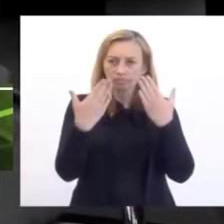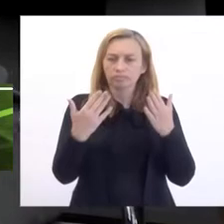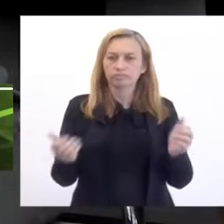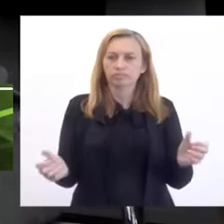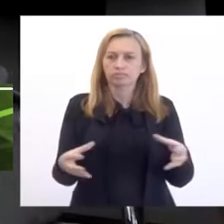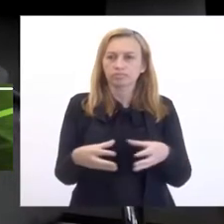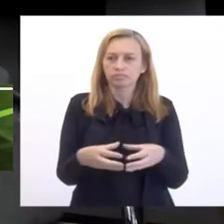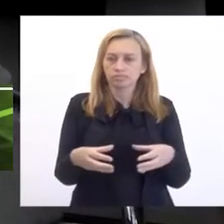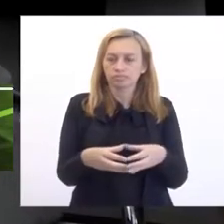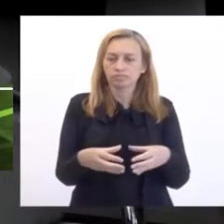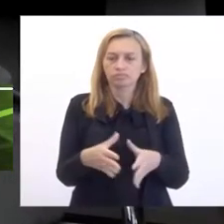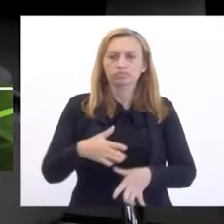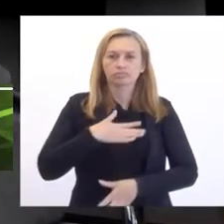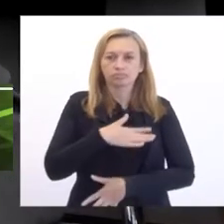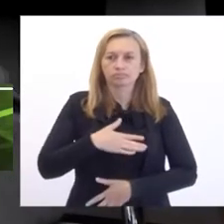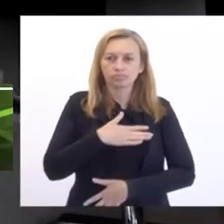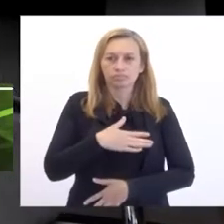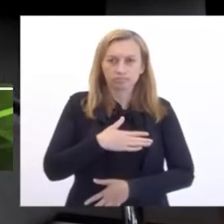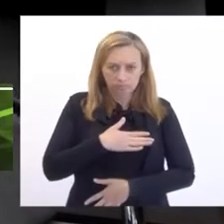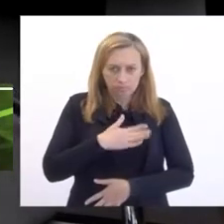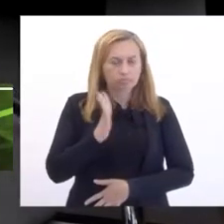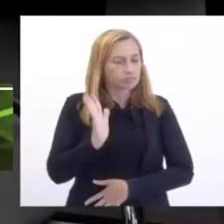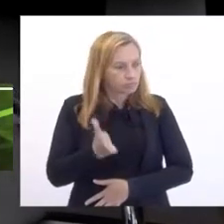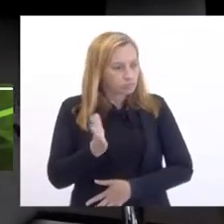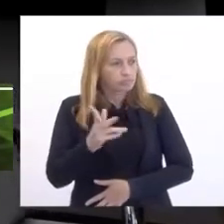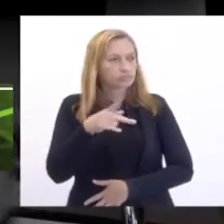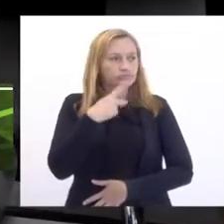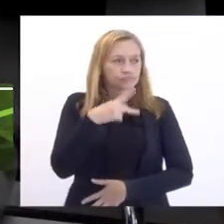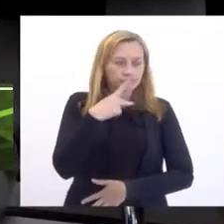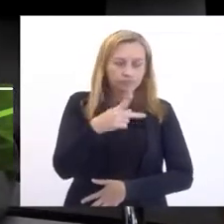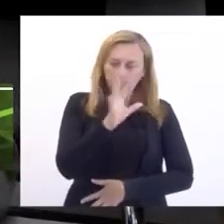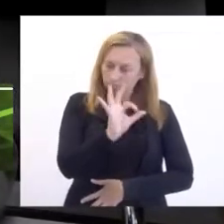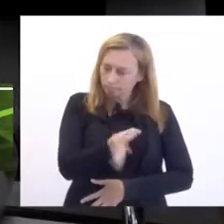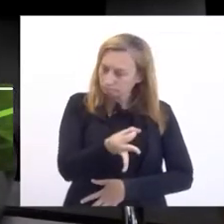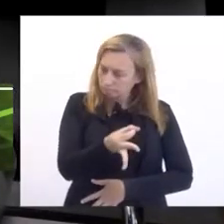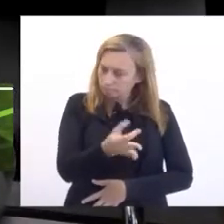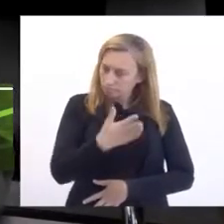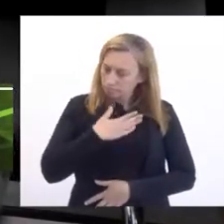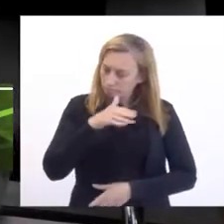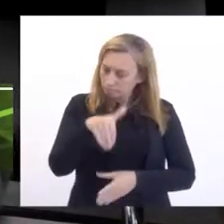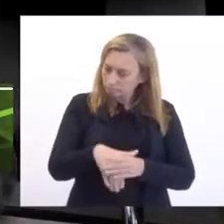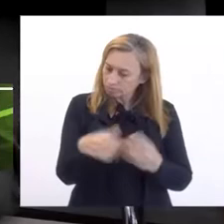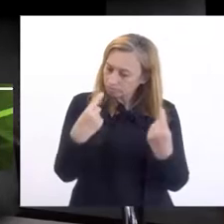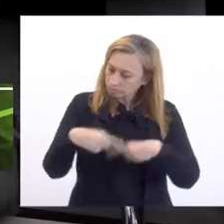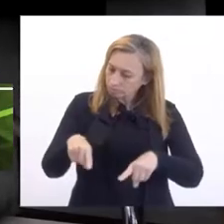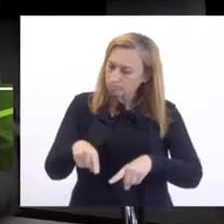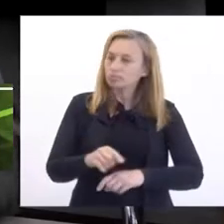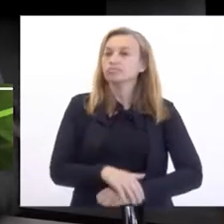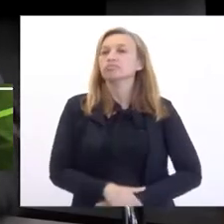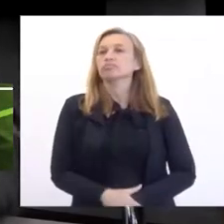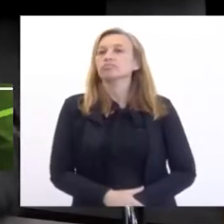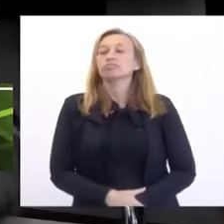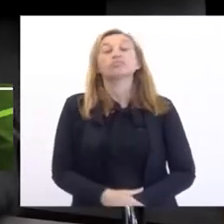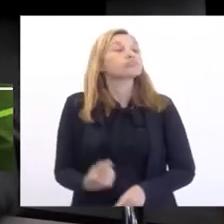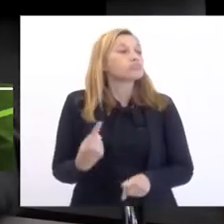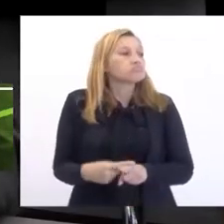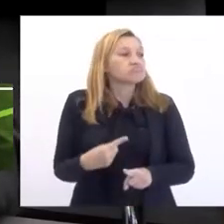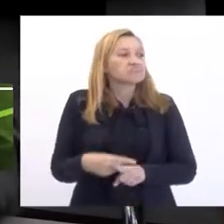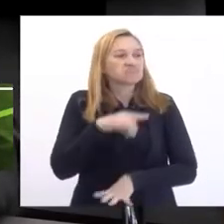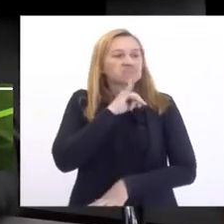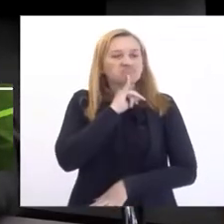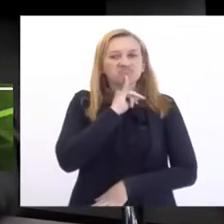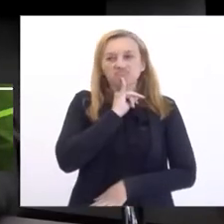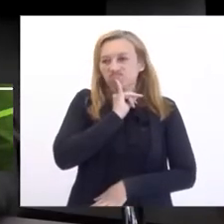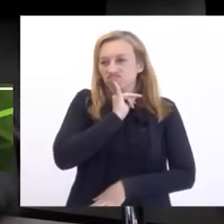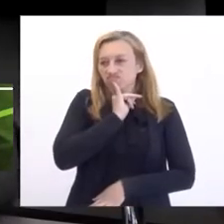viu, presidente? Eu gostaria já de deixar consignado o meu voto contrário, porque,